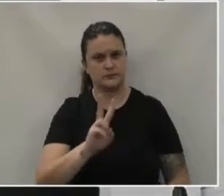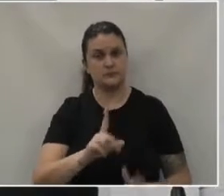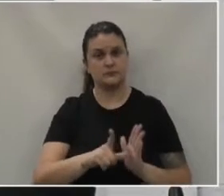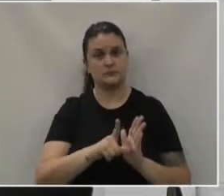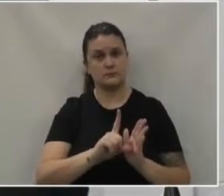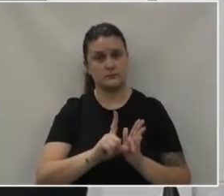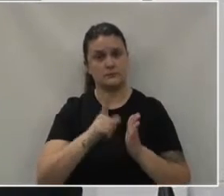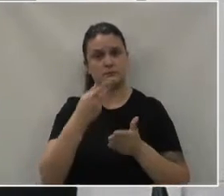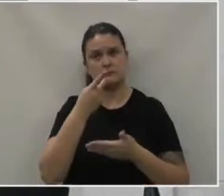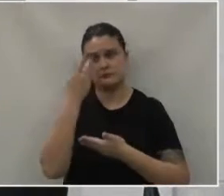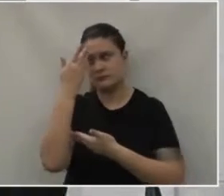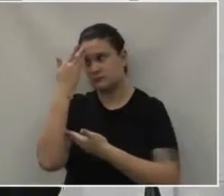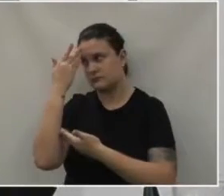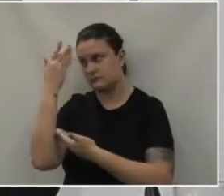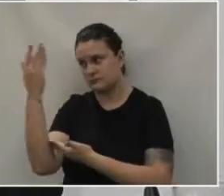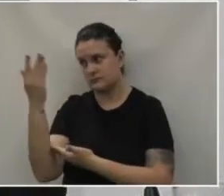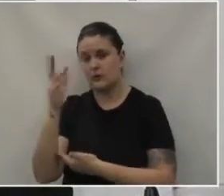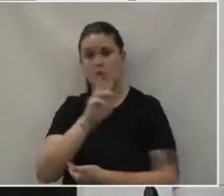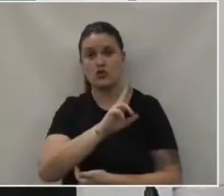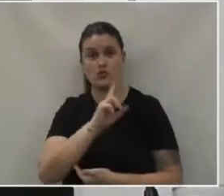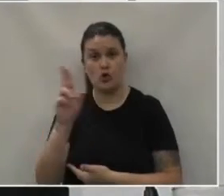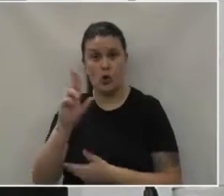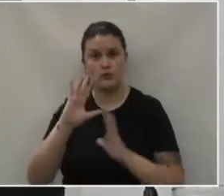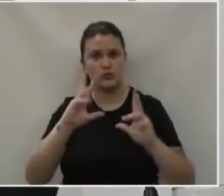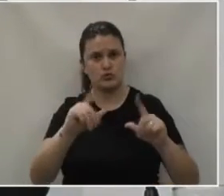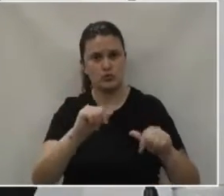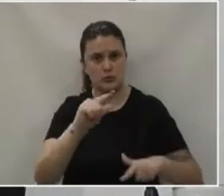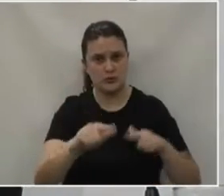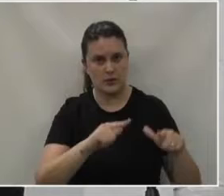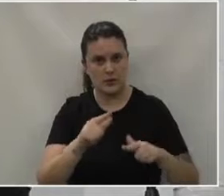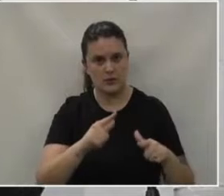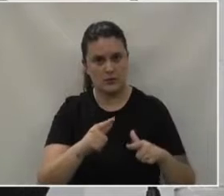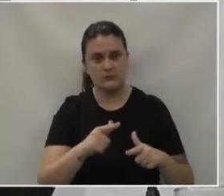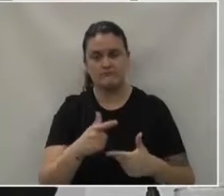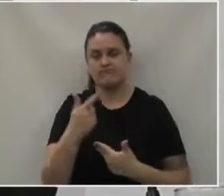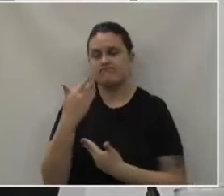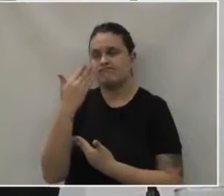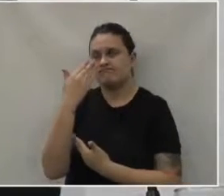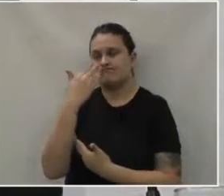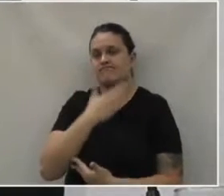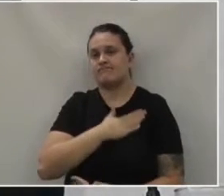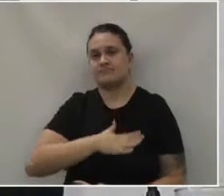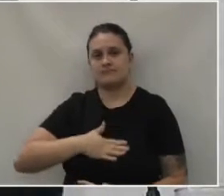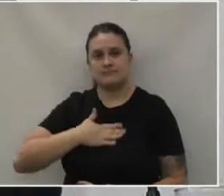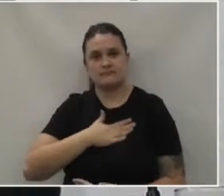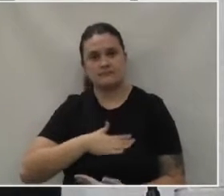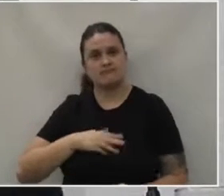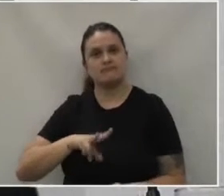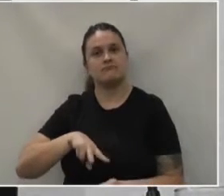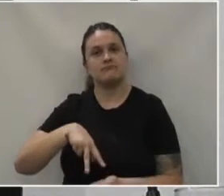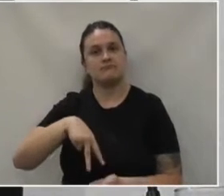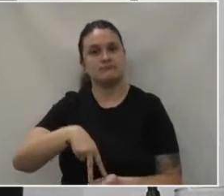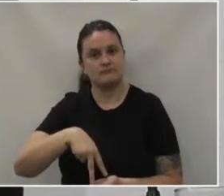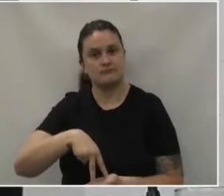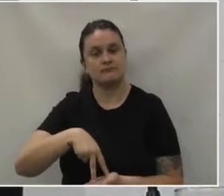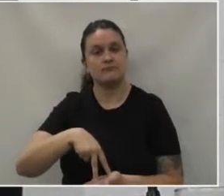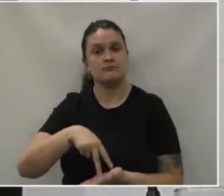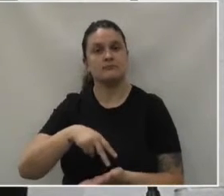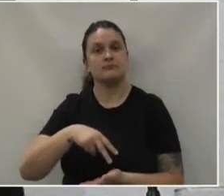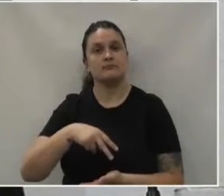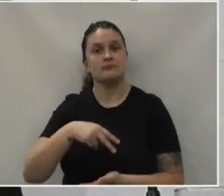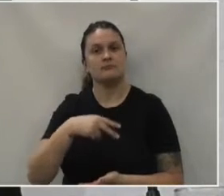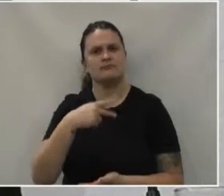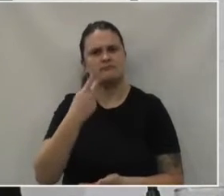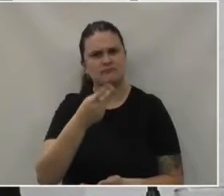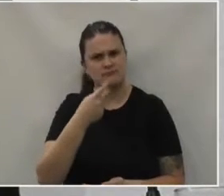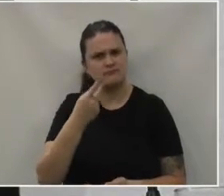Antecipadamente agradeço, em nome dos trabalhadores, a oportunidade que nos é concedida nessa Casa de Leis para a